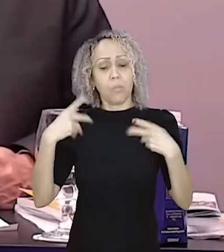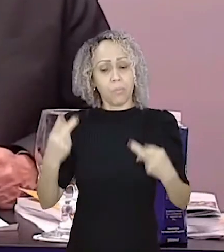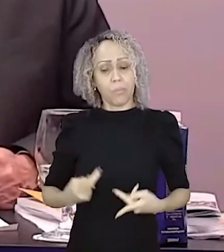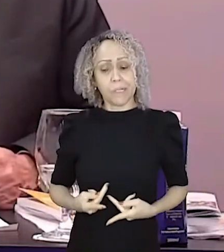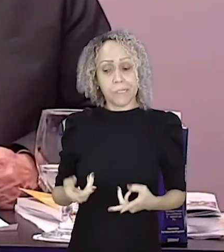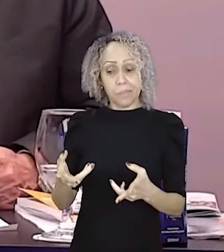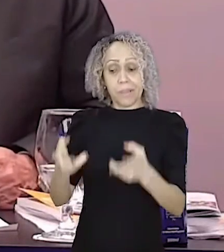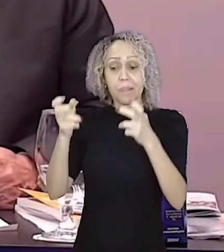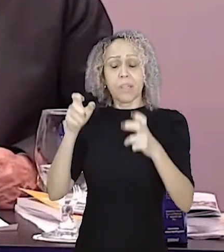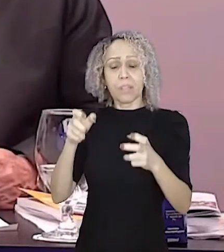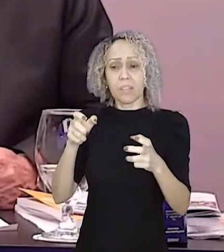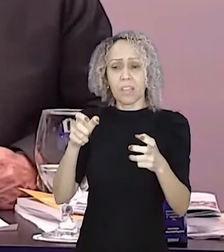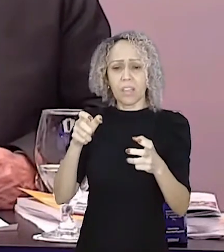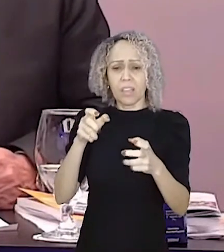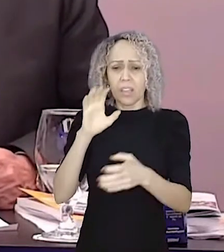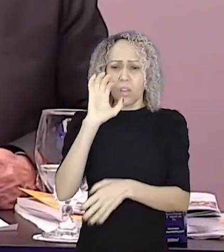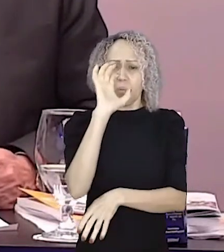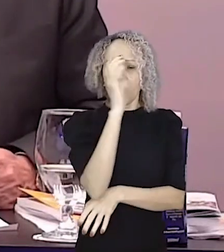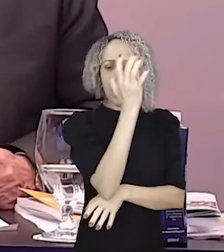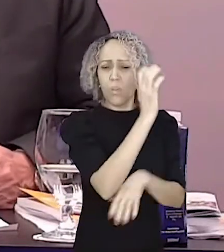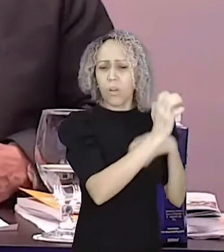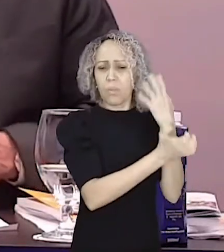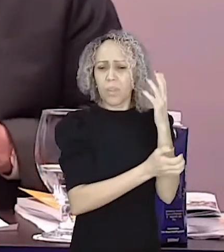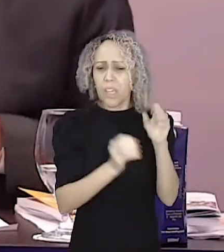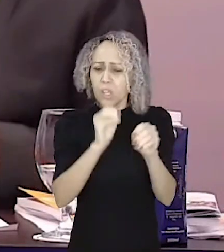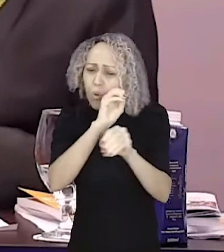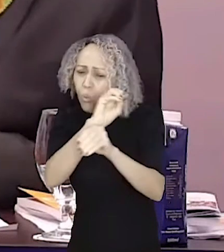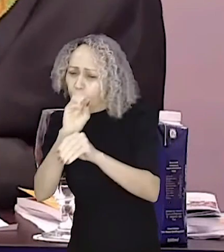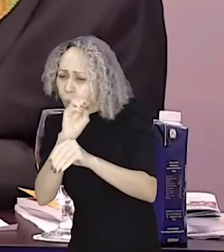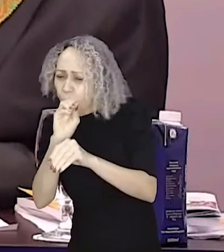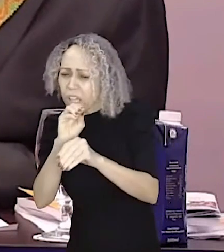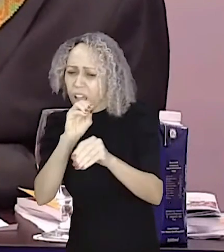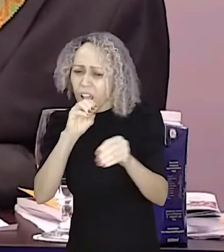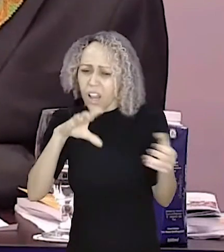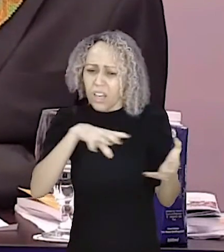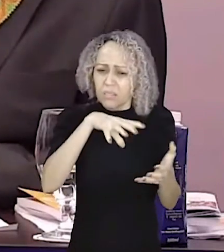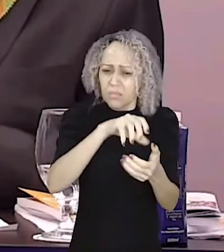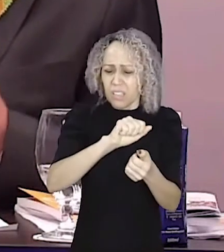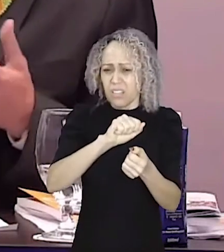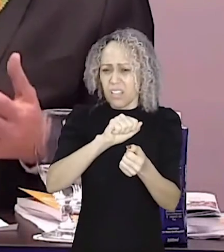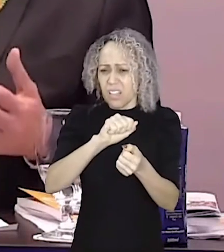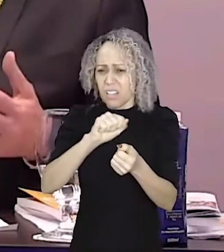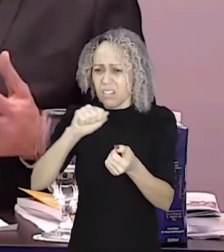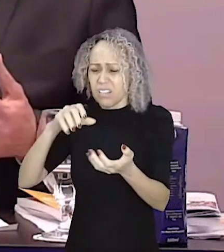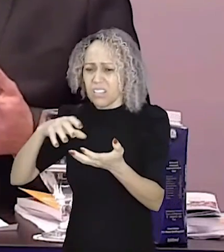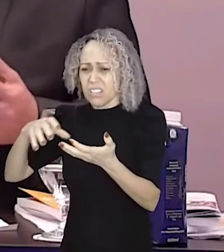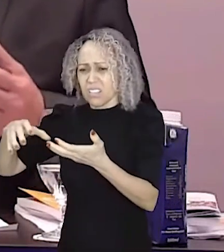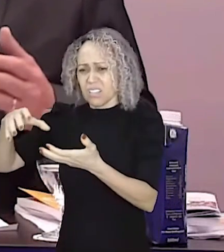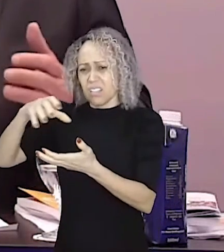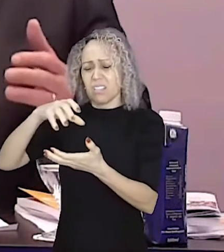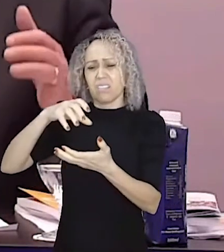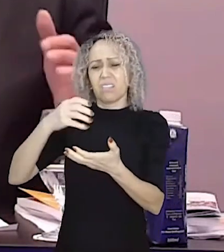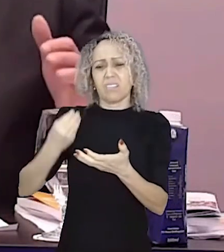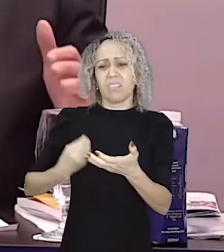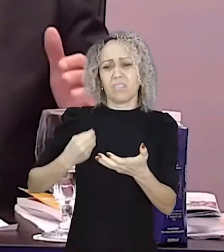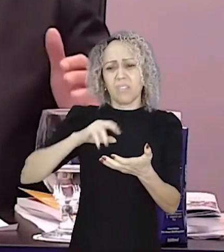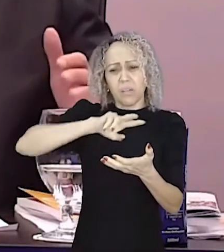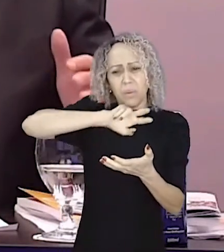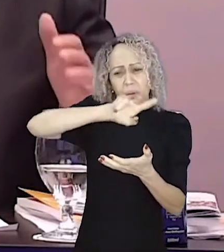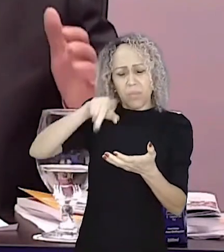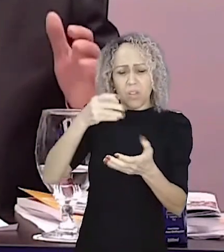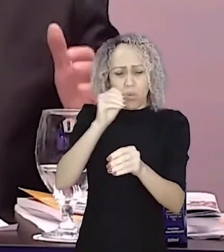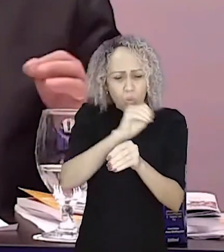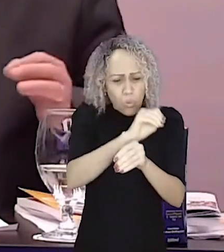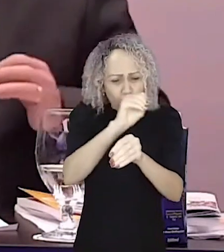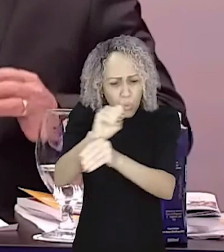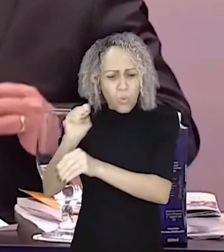ambiente, cuidar da preservação, cuidar do nosso ecossistema e da nossa biodiversidade já não é